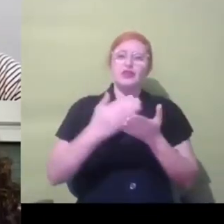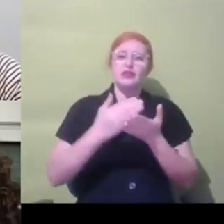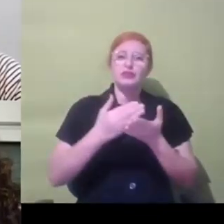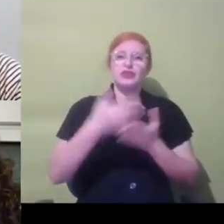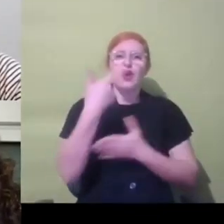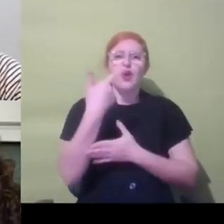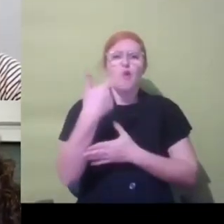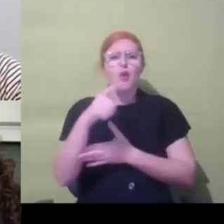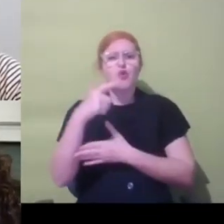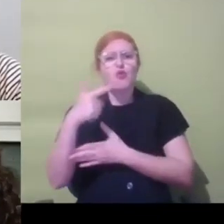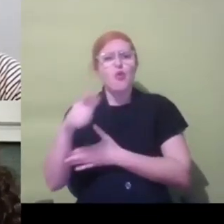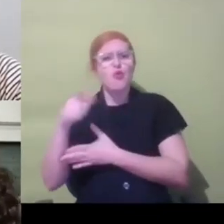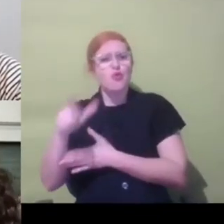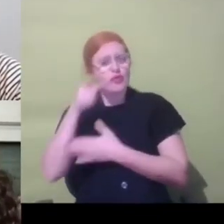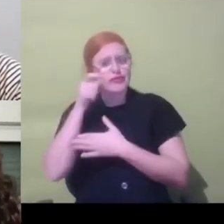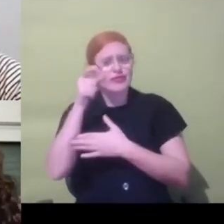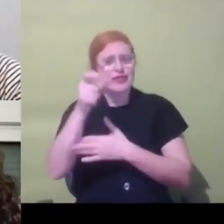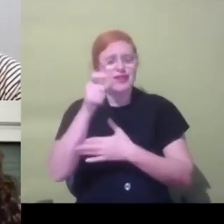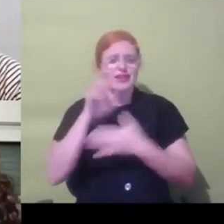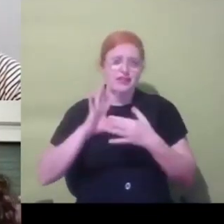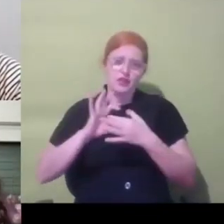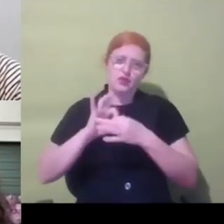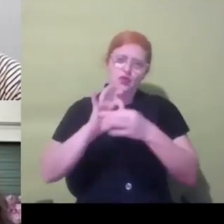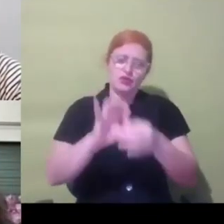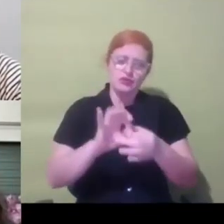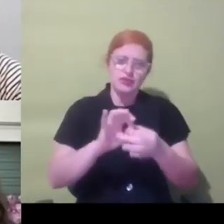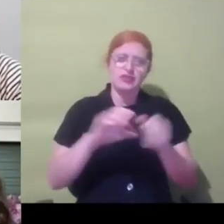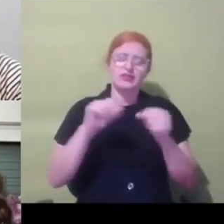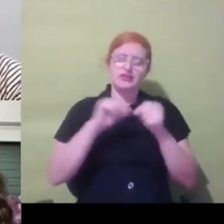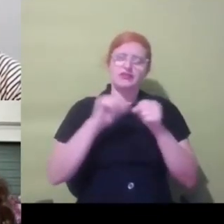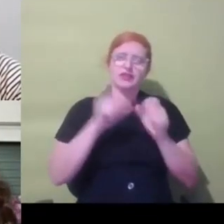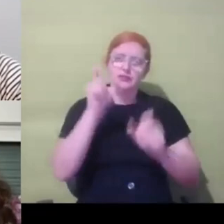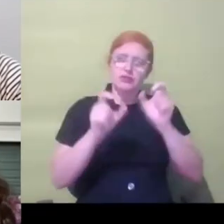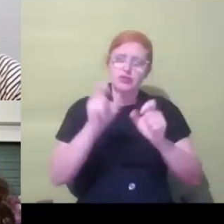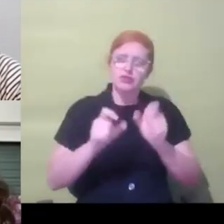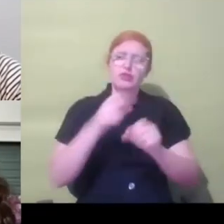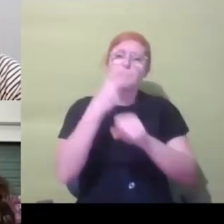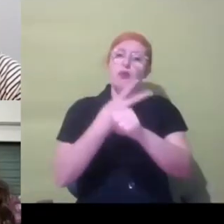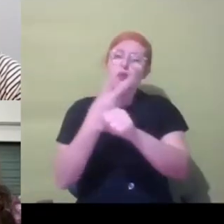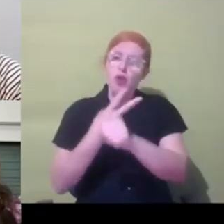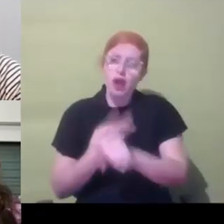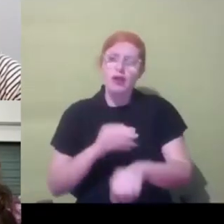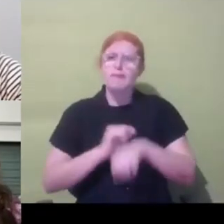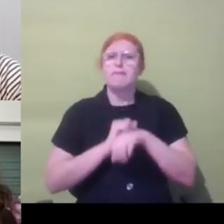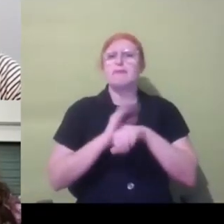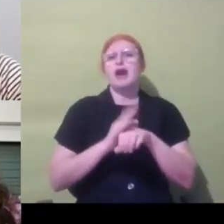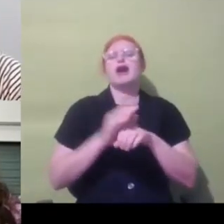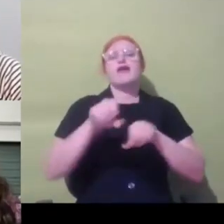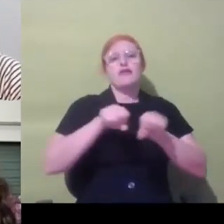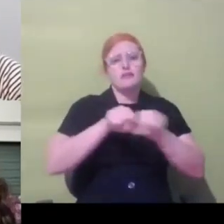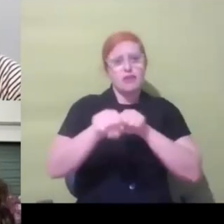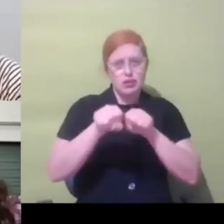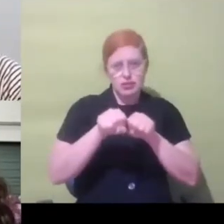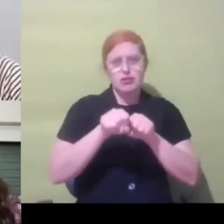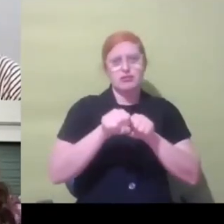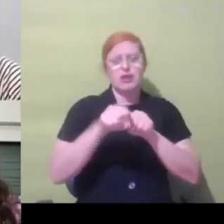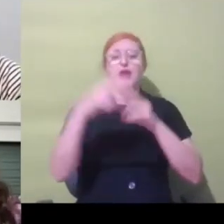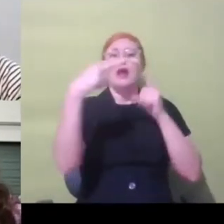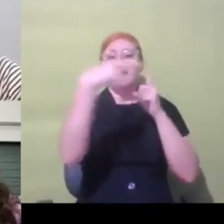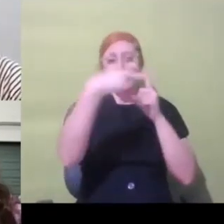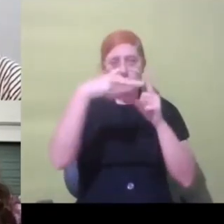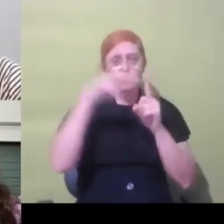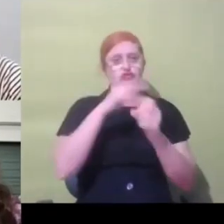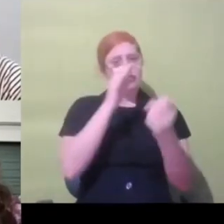vários outros interesses, né? E esse contexto também fez com que as pessoas procurassem mais formação, né? Sobretudo nessa